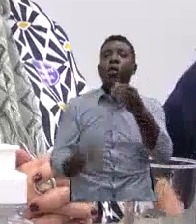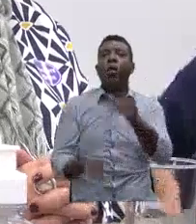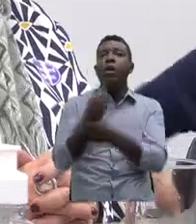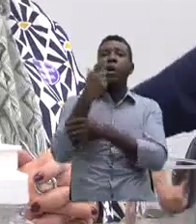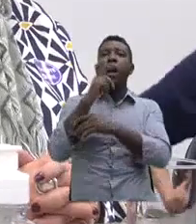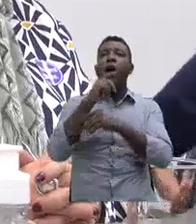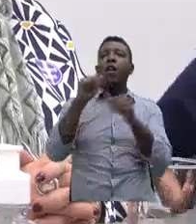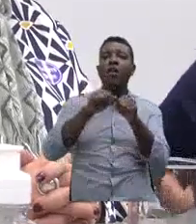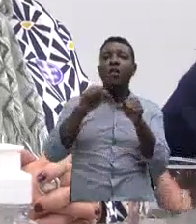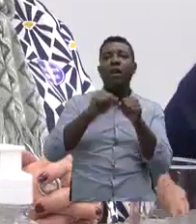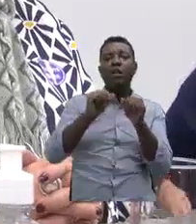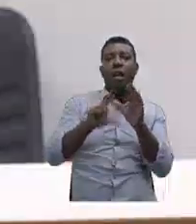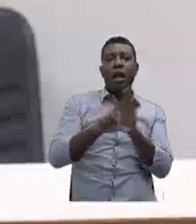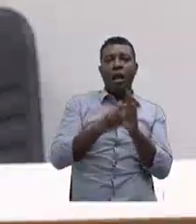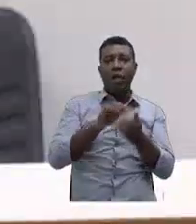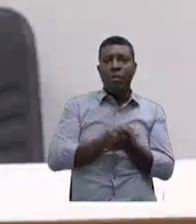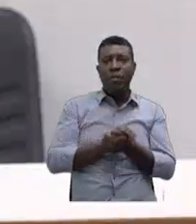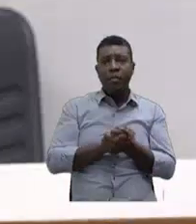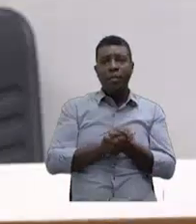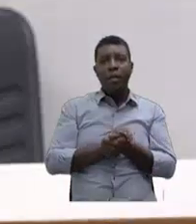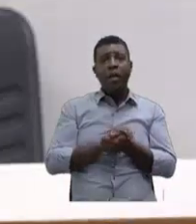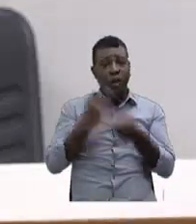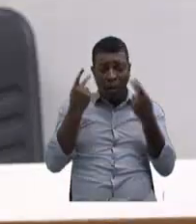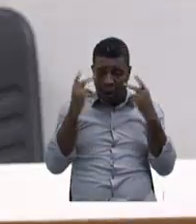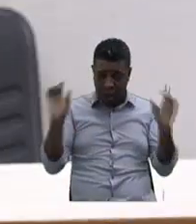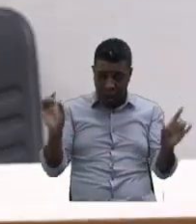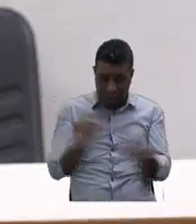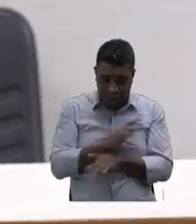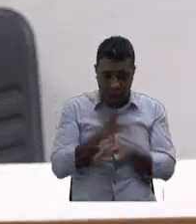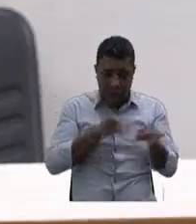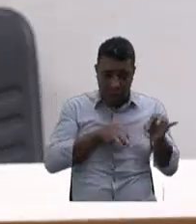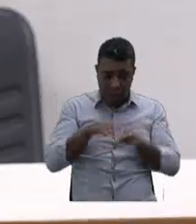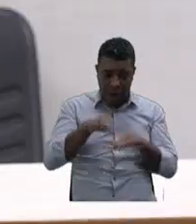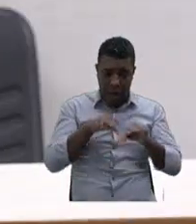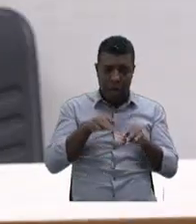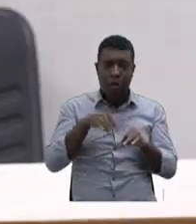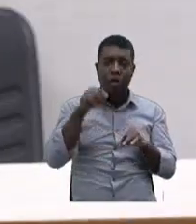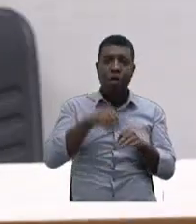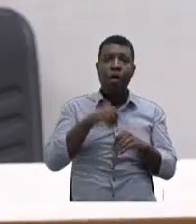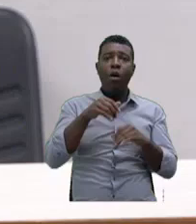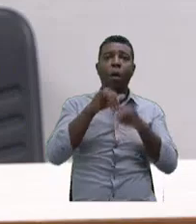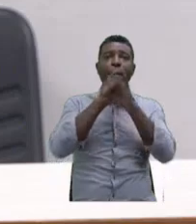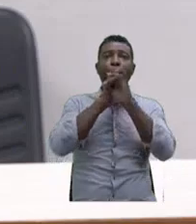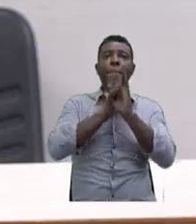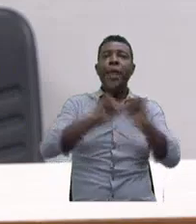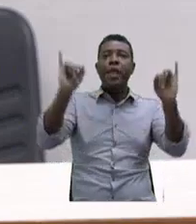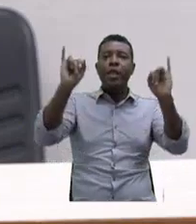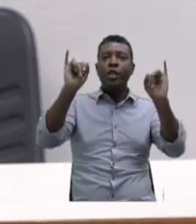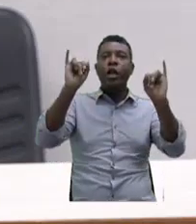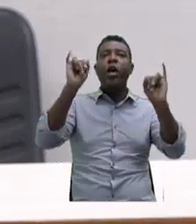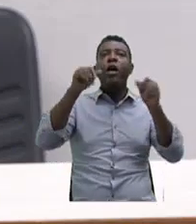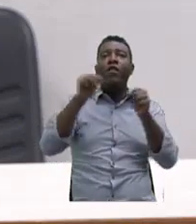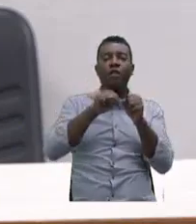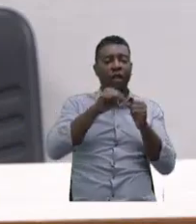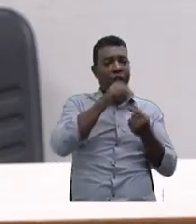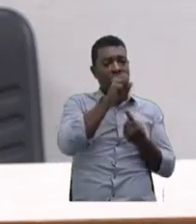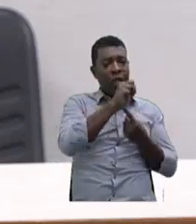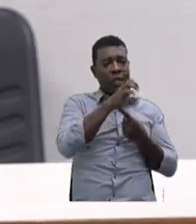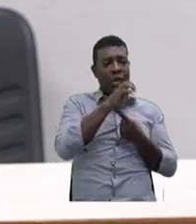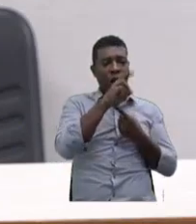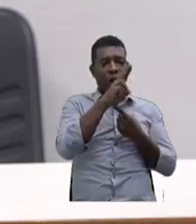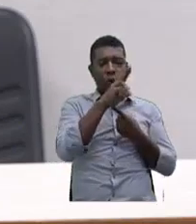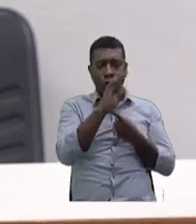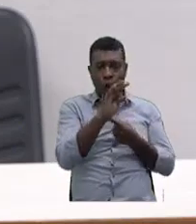Então, finalizando com o plano de mídia, ele foi feito pela Secult, pela Secom e pela Rede